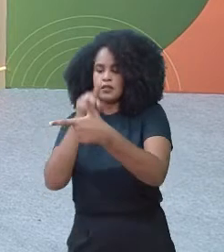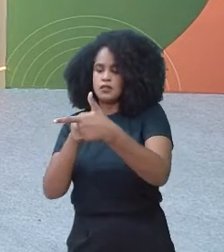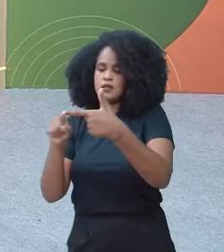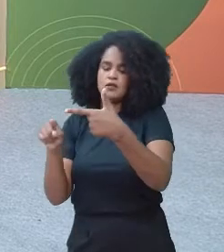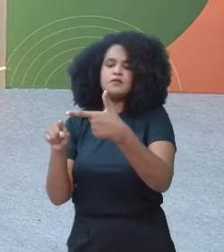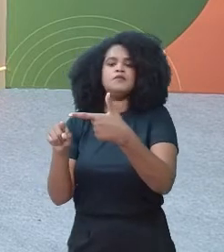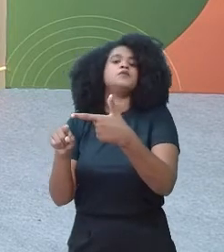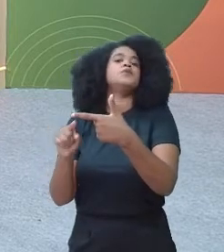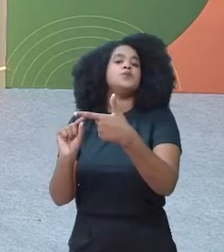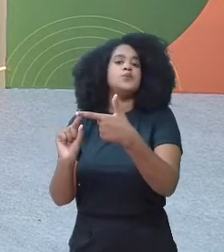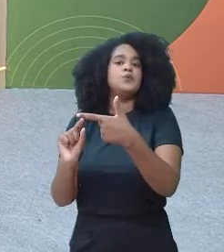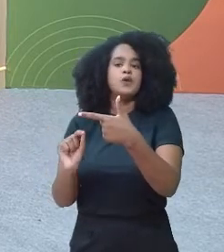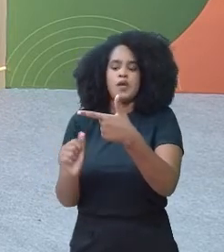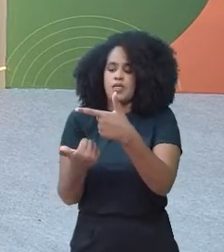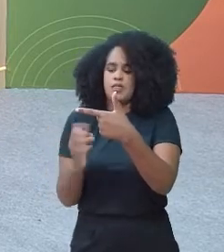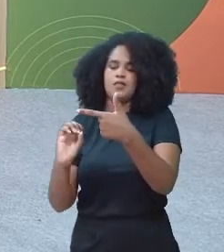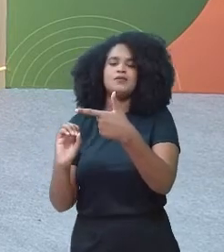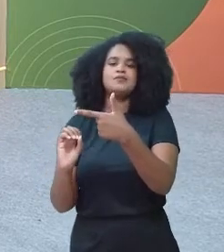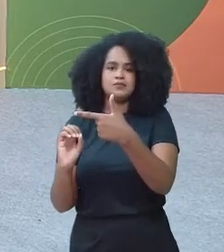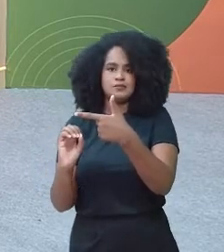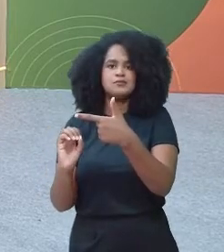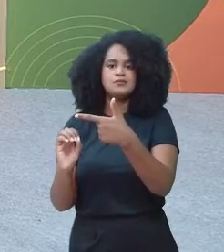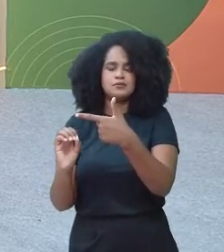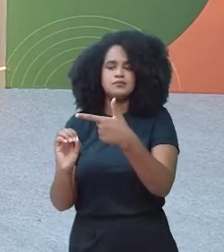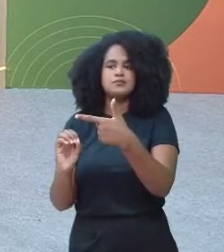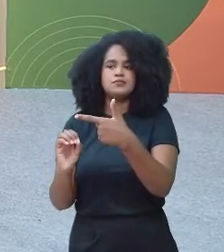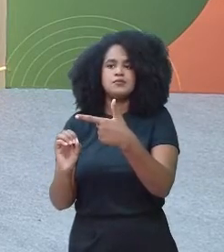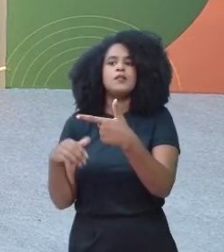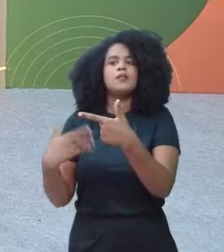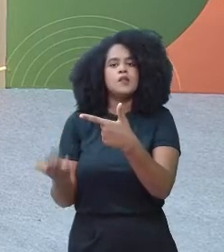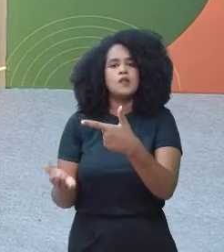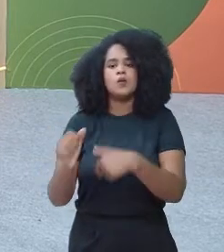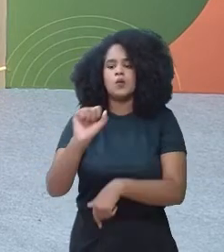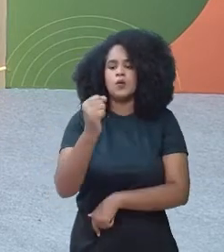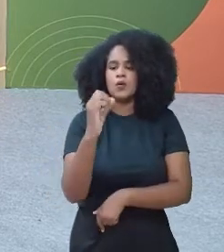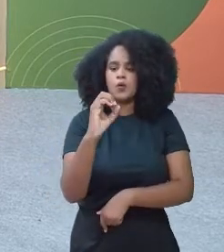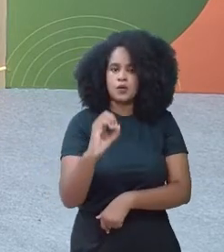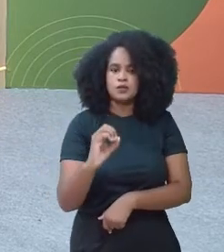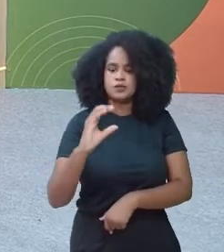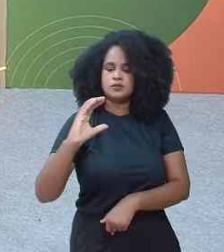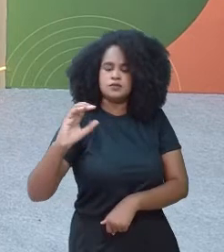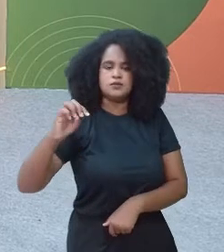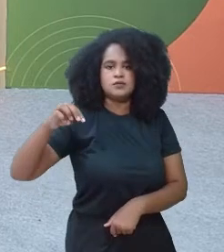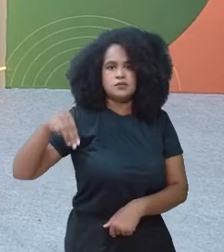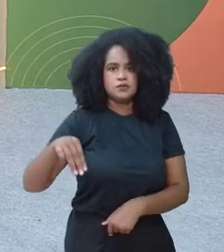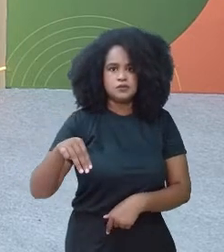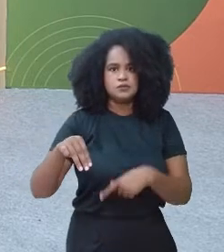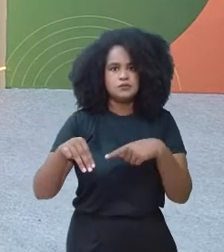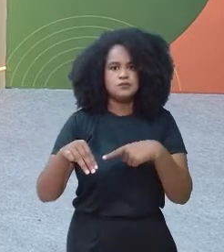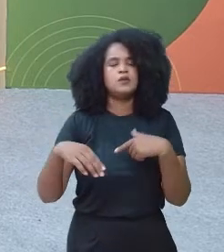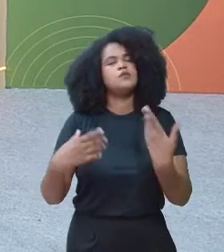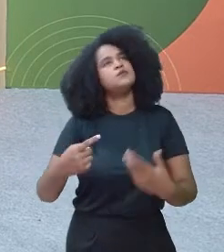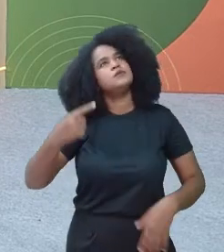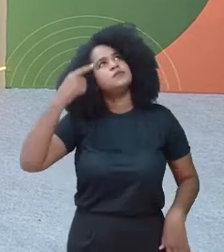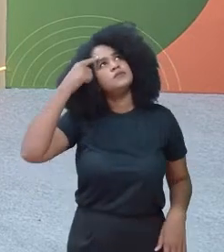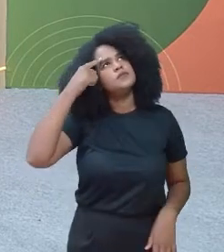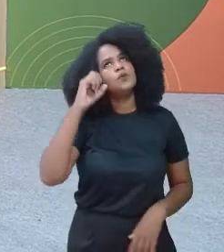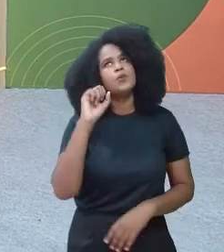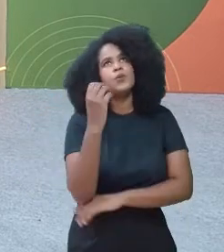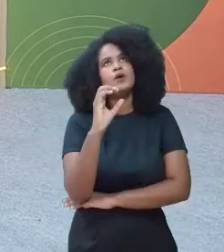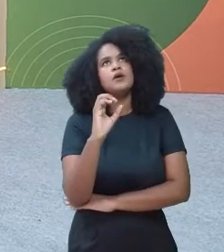o 800 por 10. E fazendo essa divisão, a gente tem 80 centímetros. Aí você pensa, né?